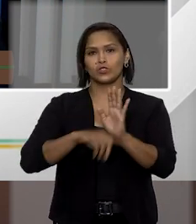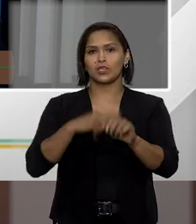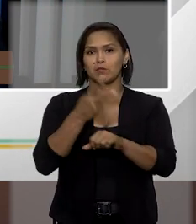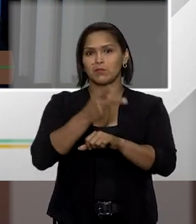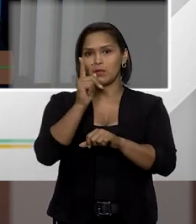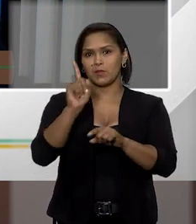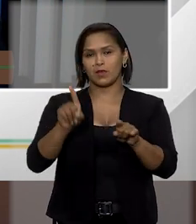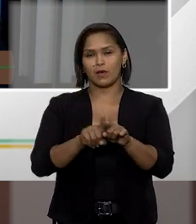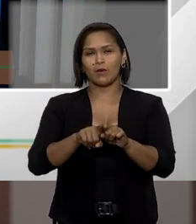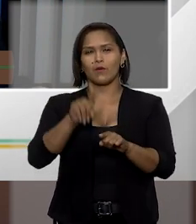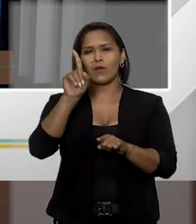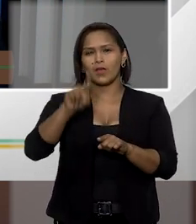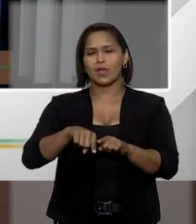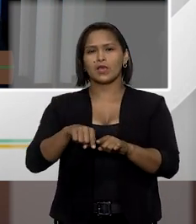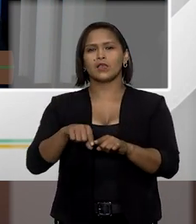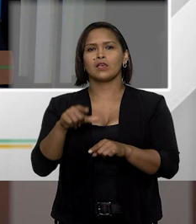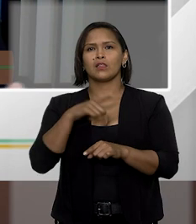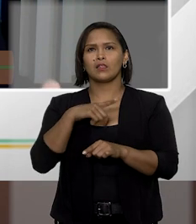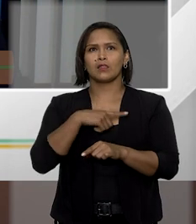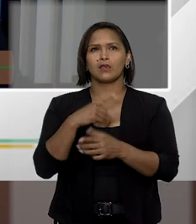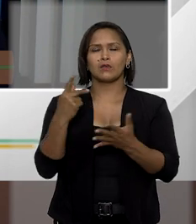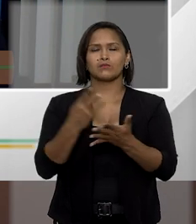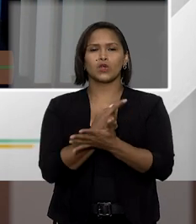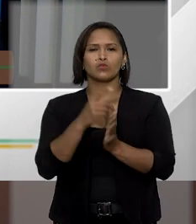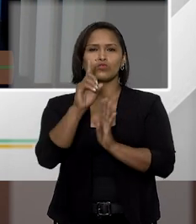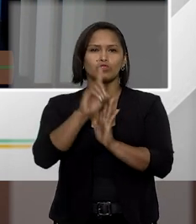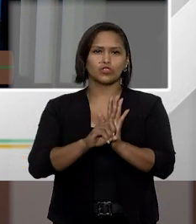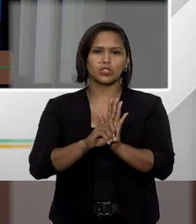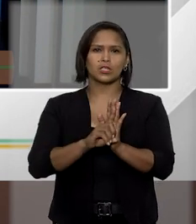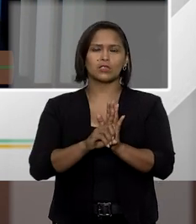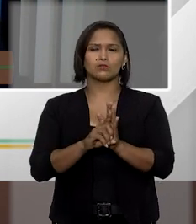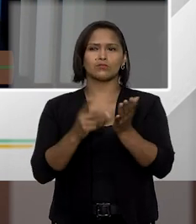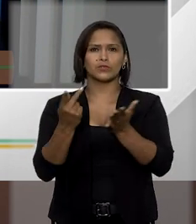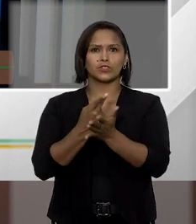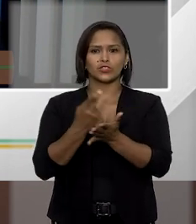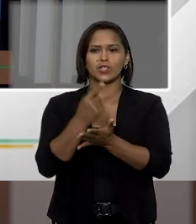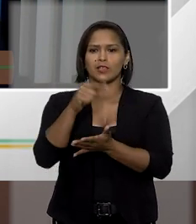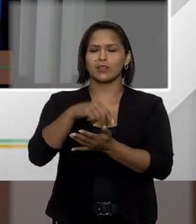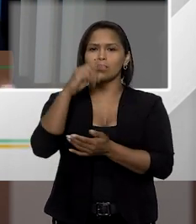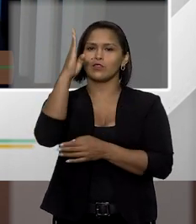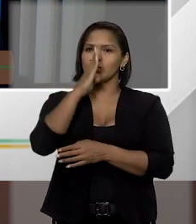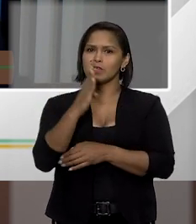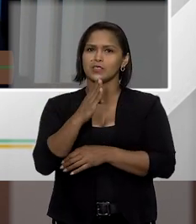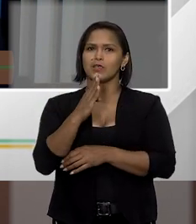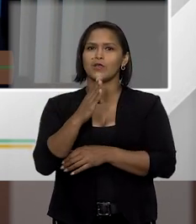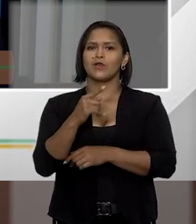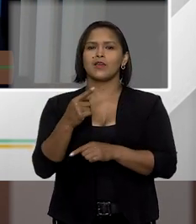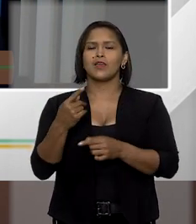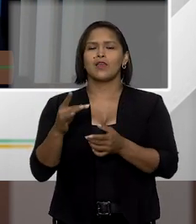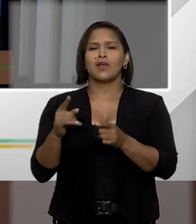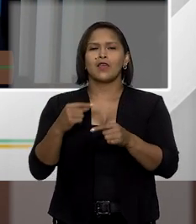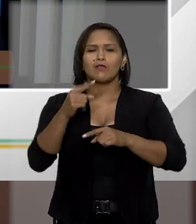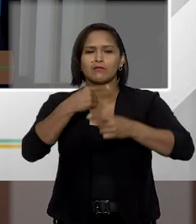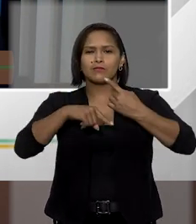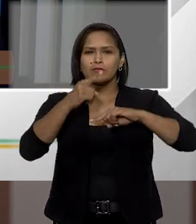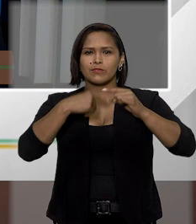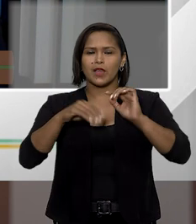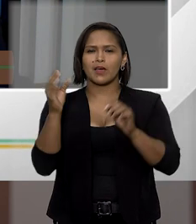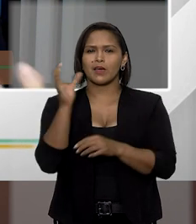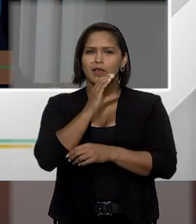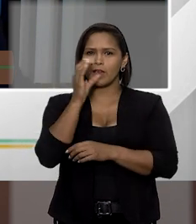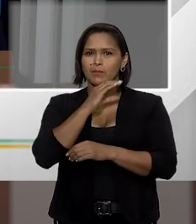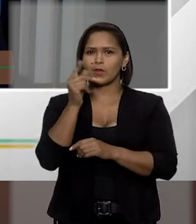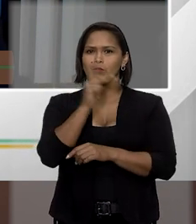pessoal, ele é um direito muito negligenciado. O estudo desse direito ele é muito negligenciado no nosso país. Ele foi desenvolvido com mais